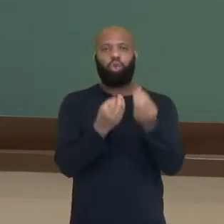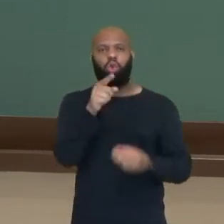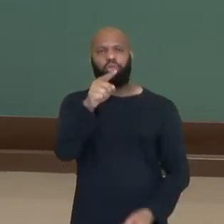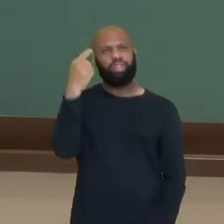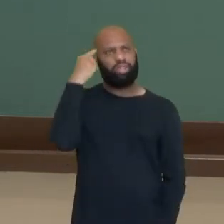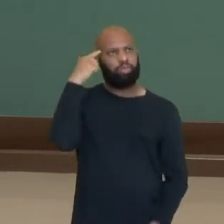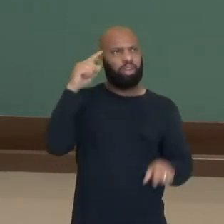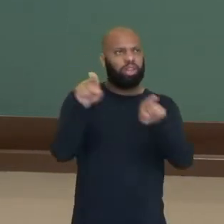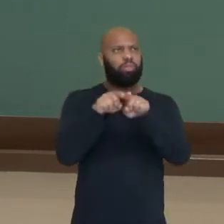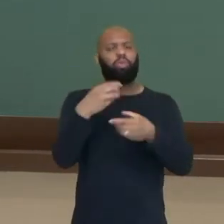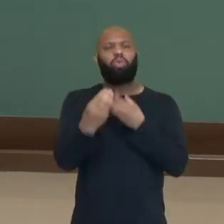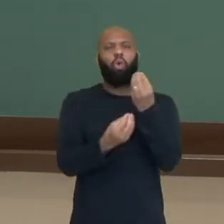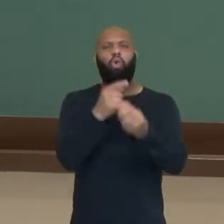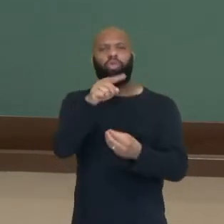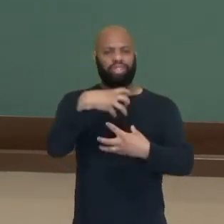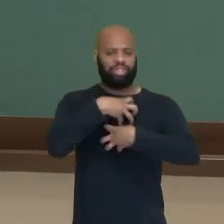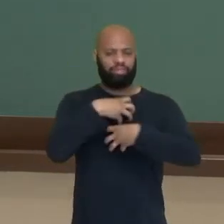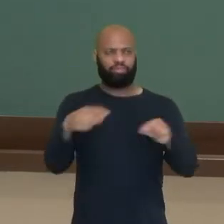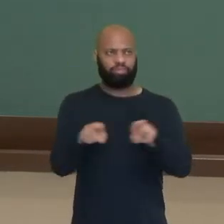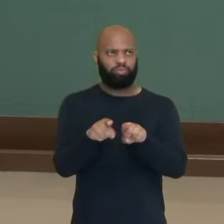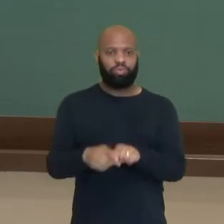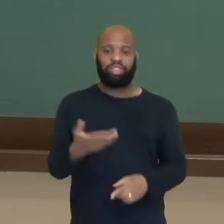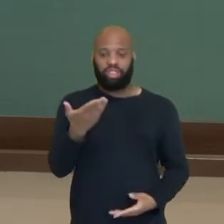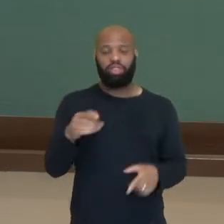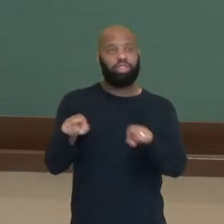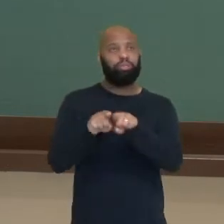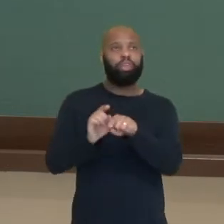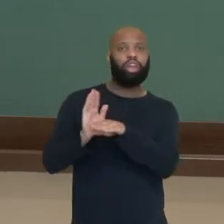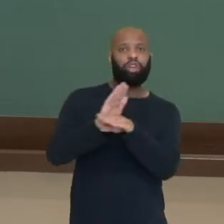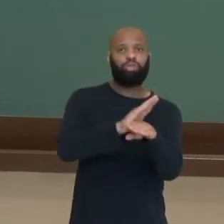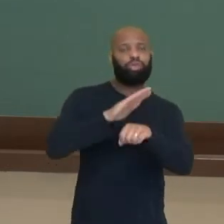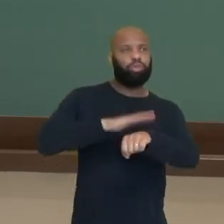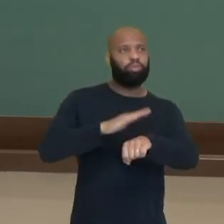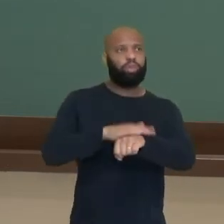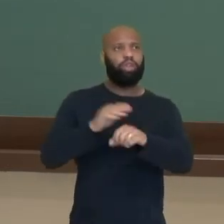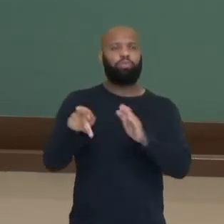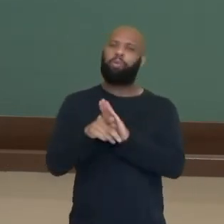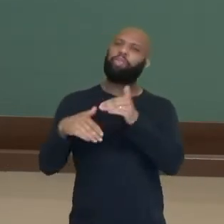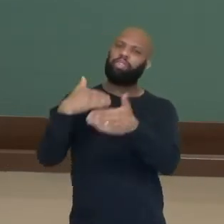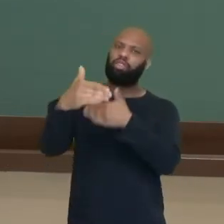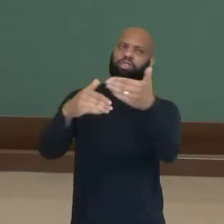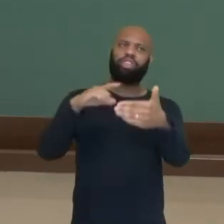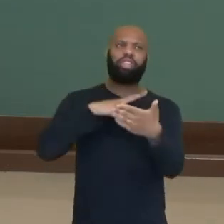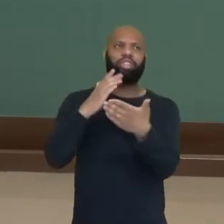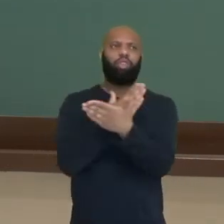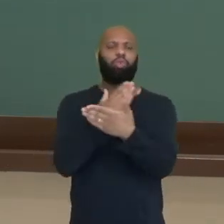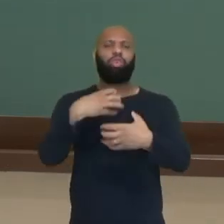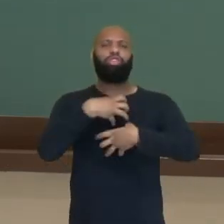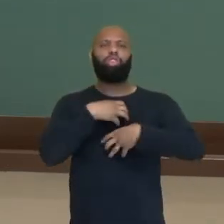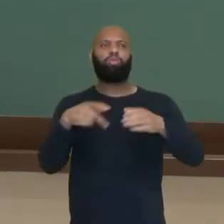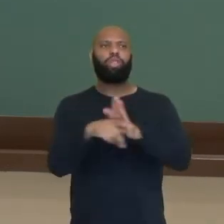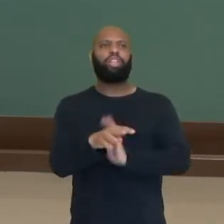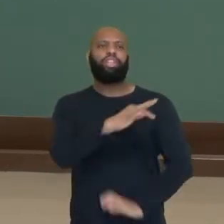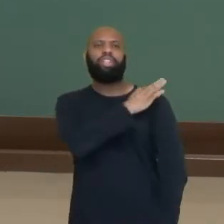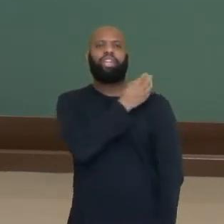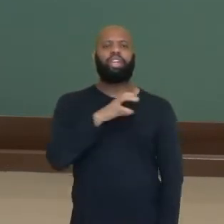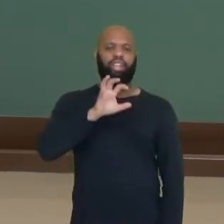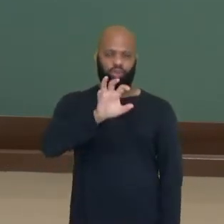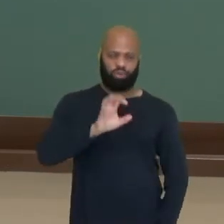pensam, como vocês se sentem, e isso também ajuda na hora de desenvolver os gestos técnicos da